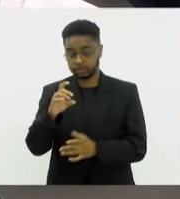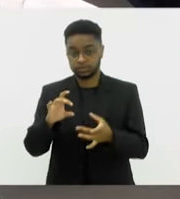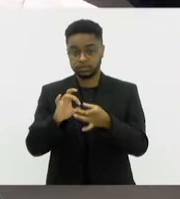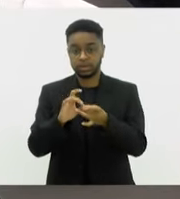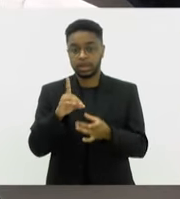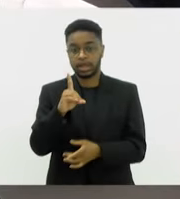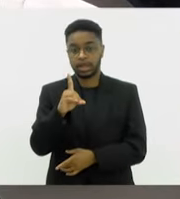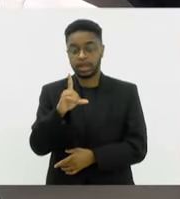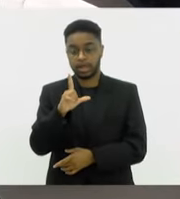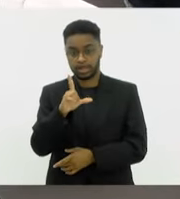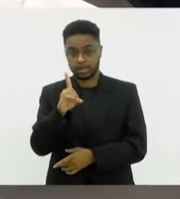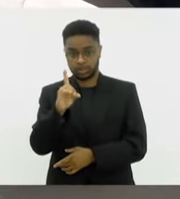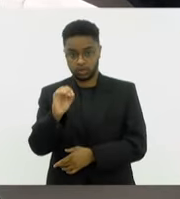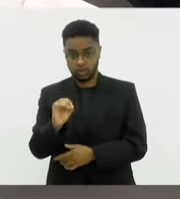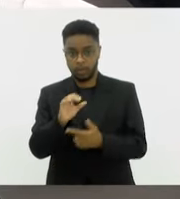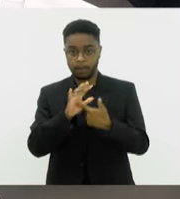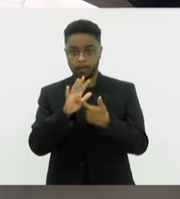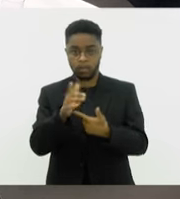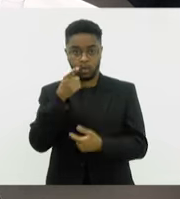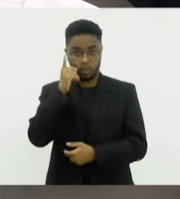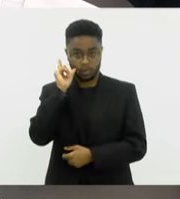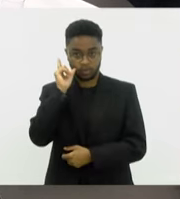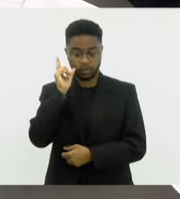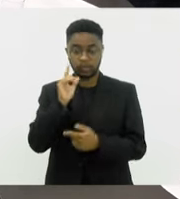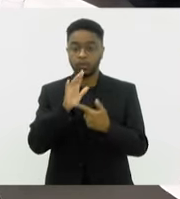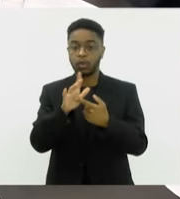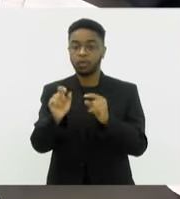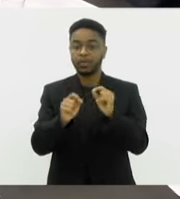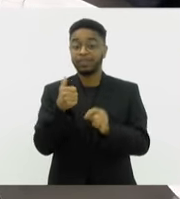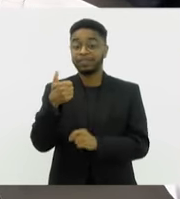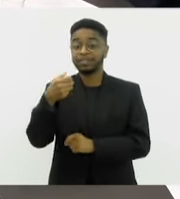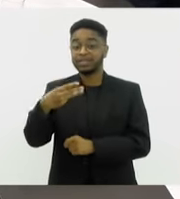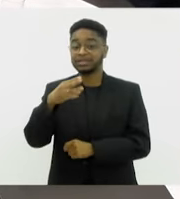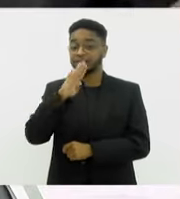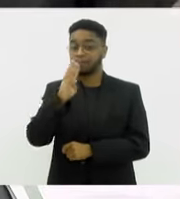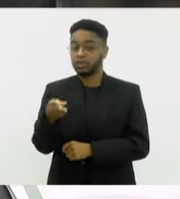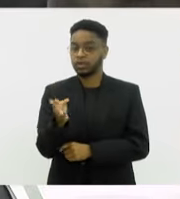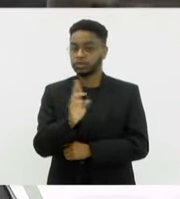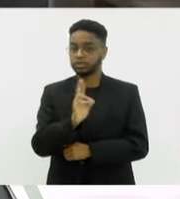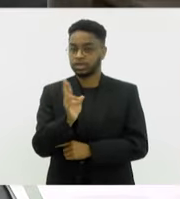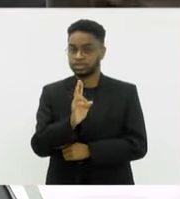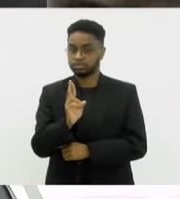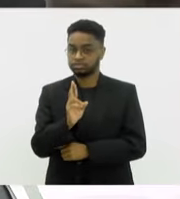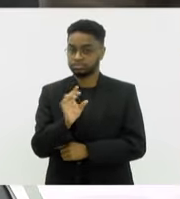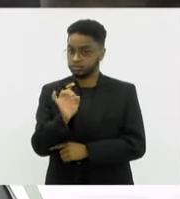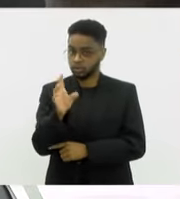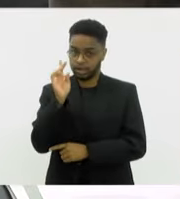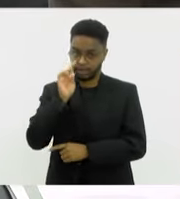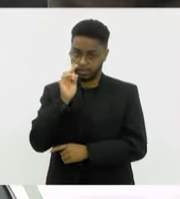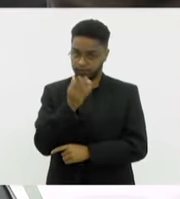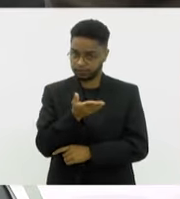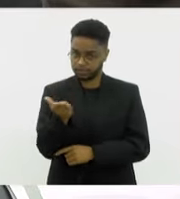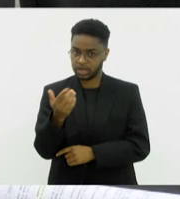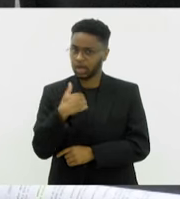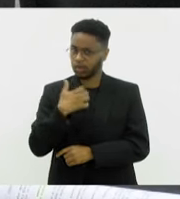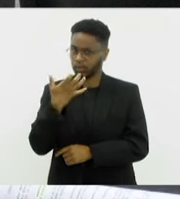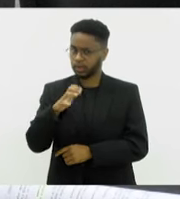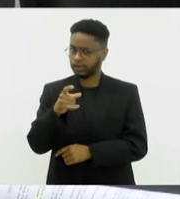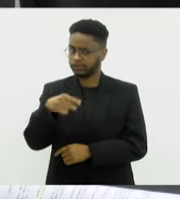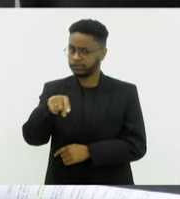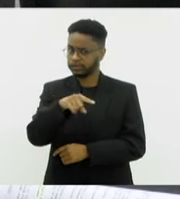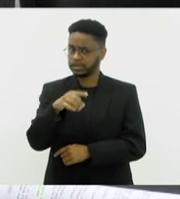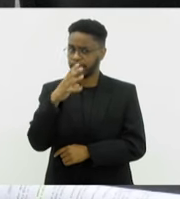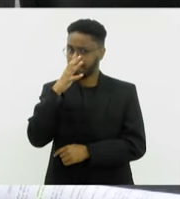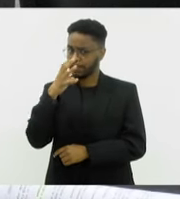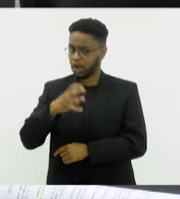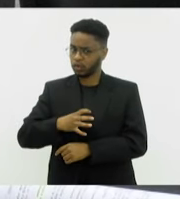LDO apresentada ontem, é de 13 bilhões de reais, só lembrando. Eu não quero nunca ser acusado de falidor do Estado